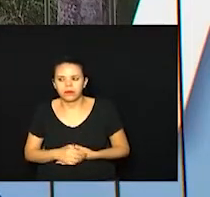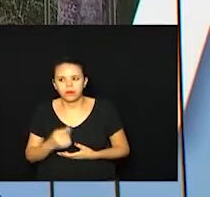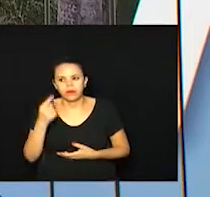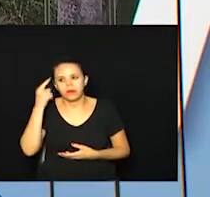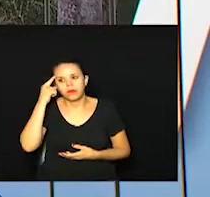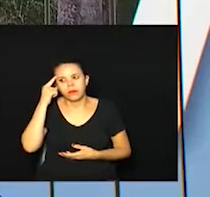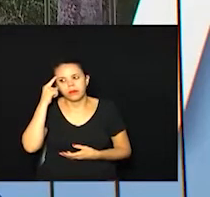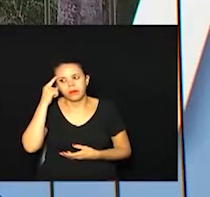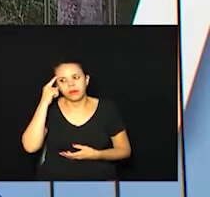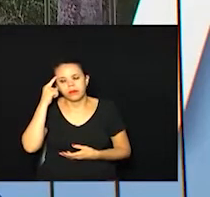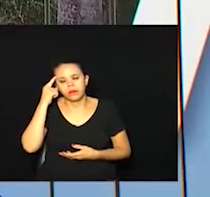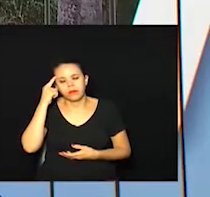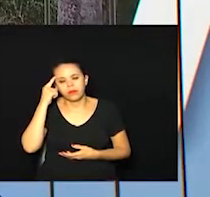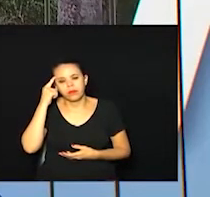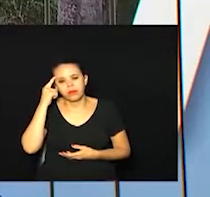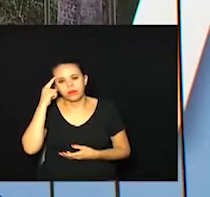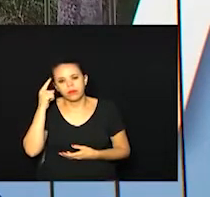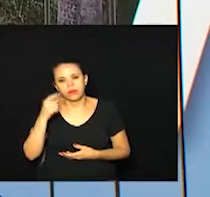ideia